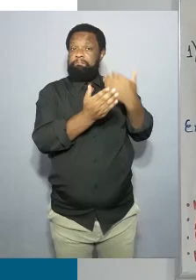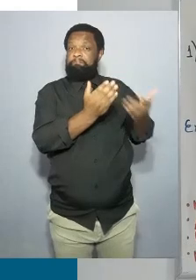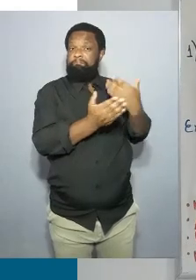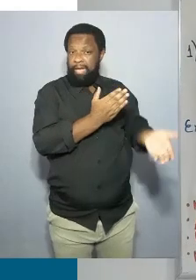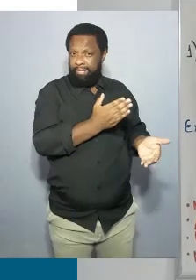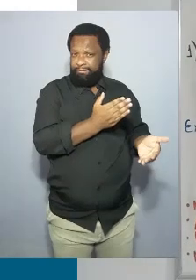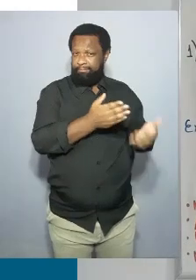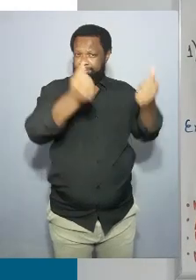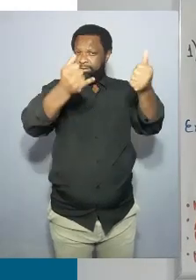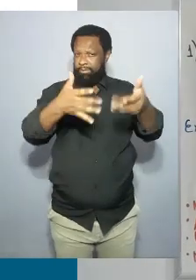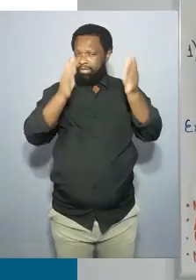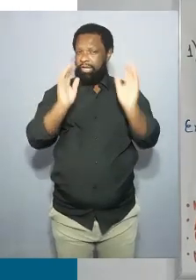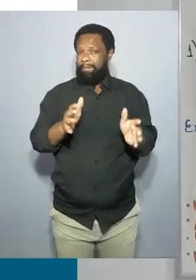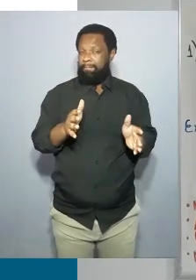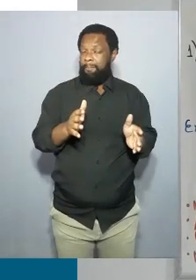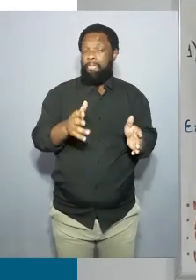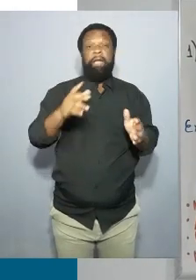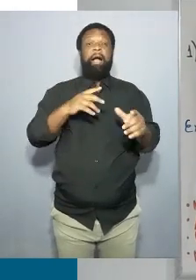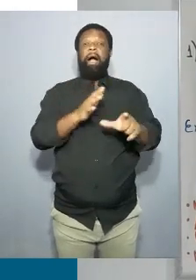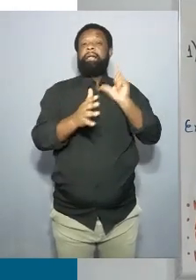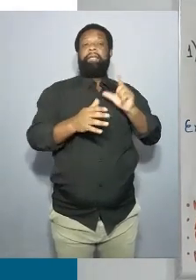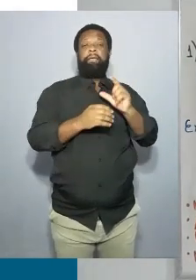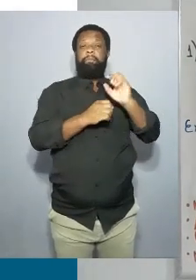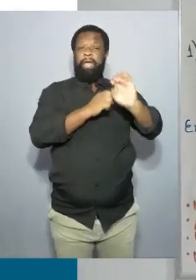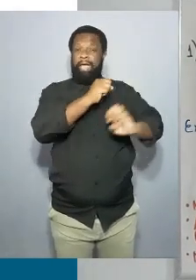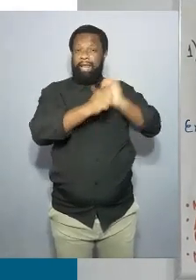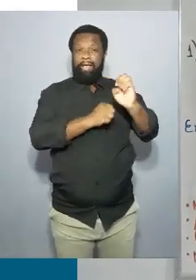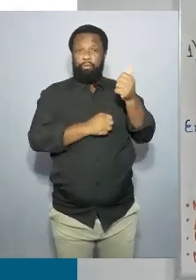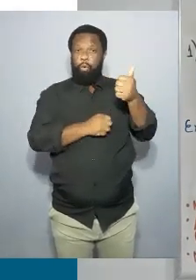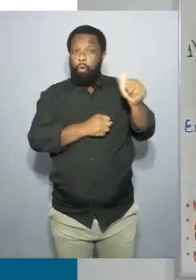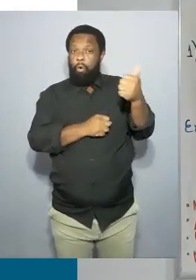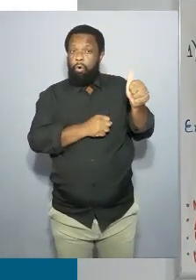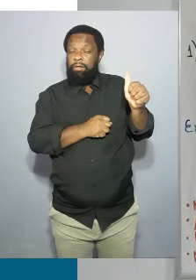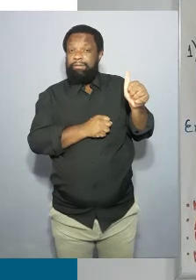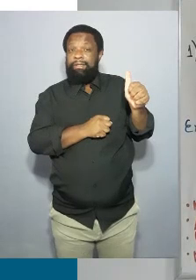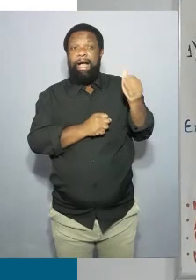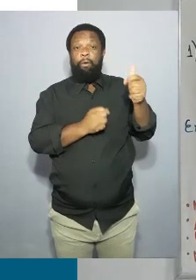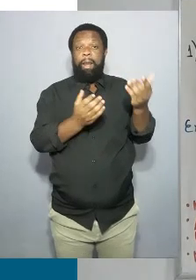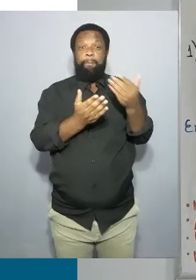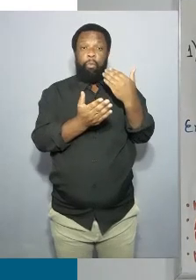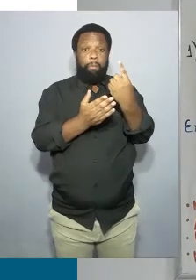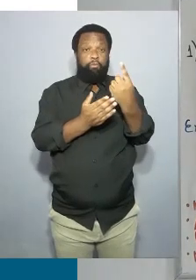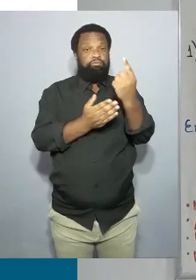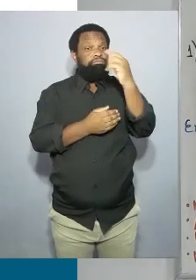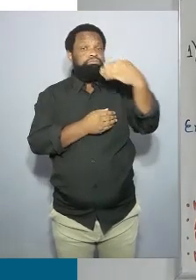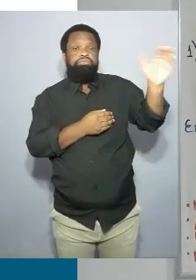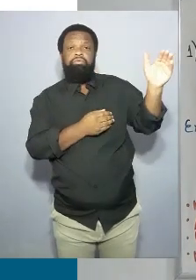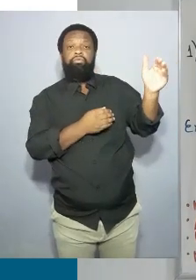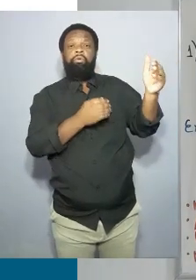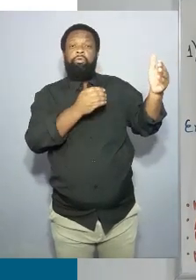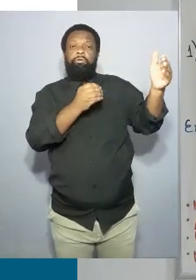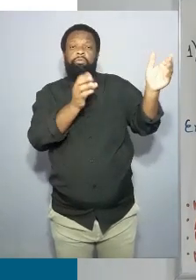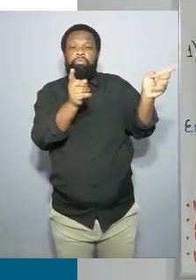como nós já falamos. Como ele tinha 11 elétrons antes, quando ele perde um, ele fica